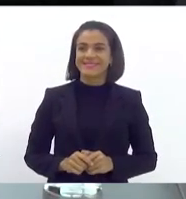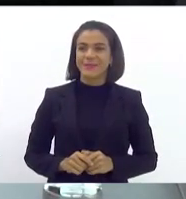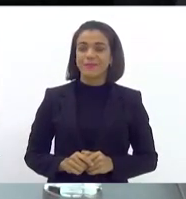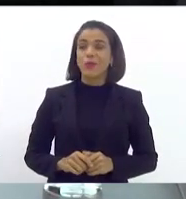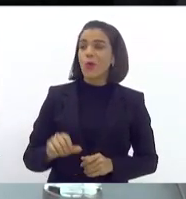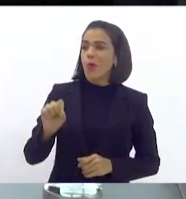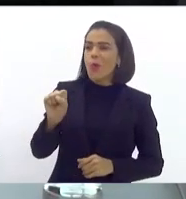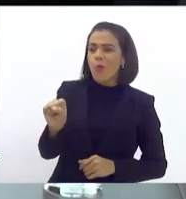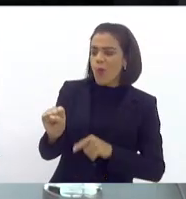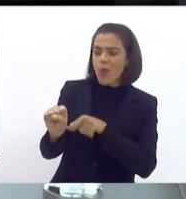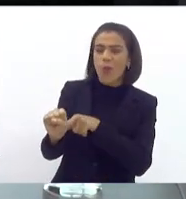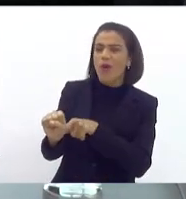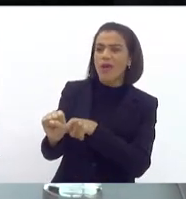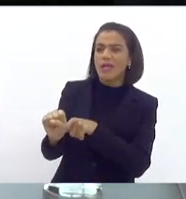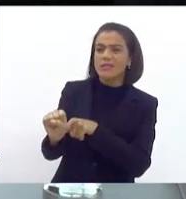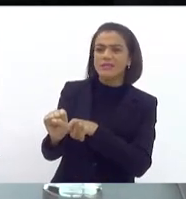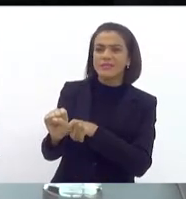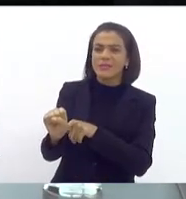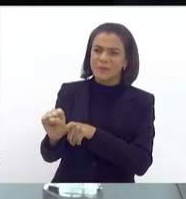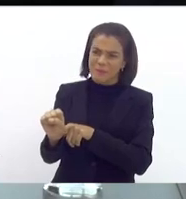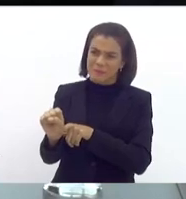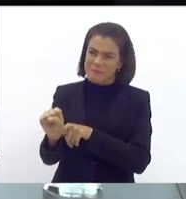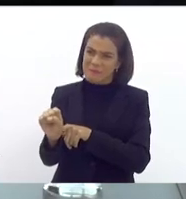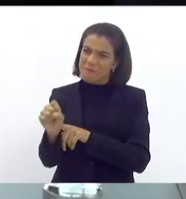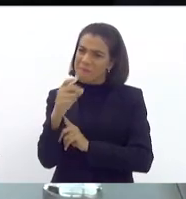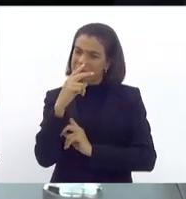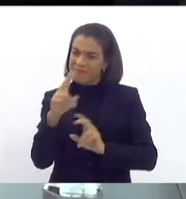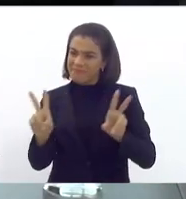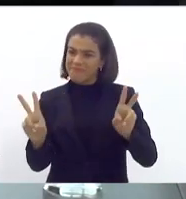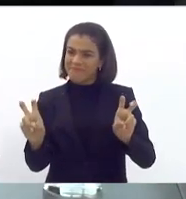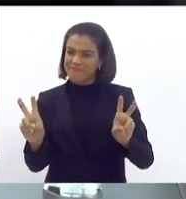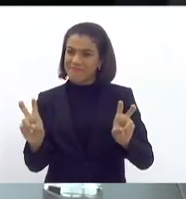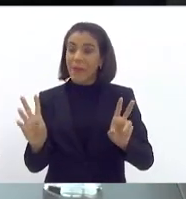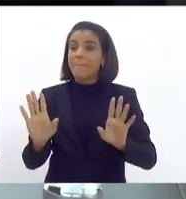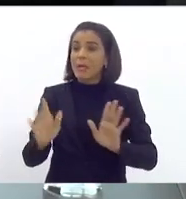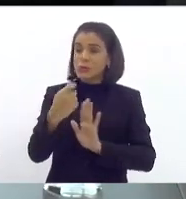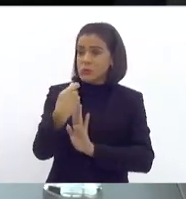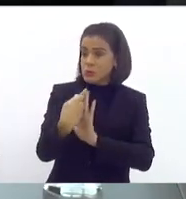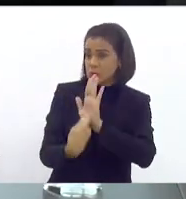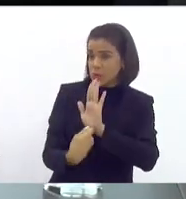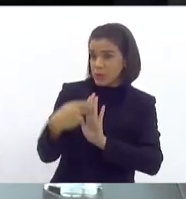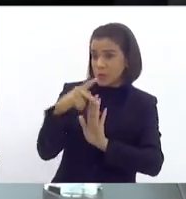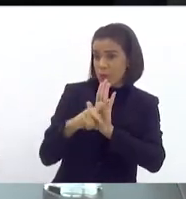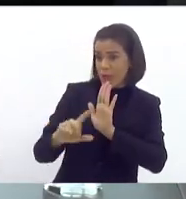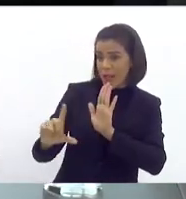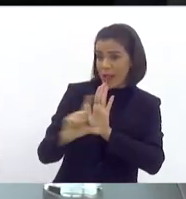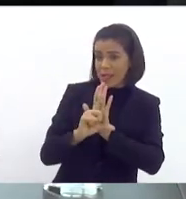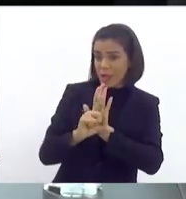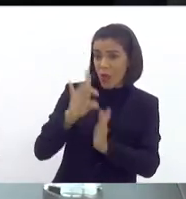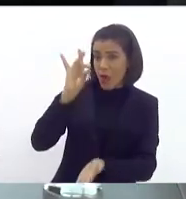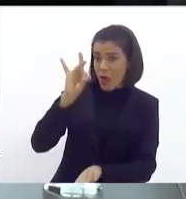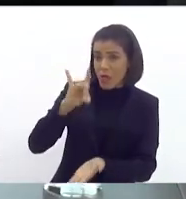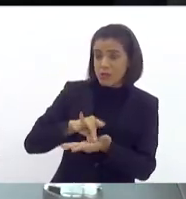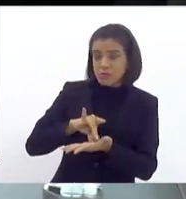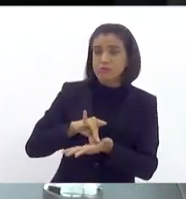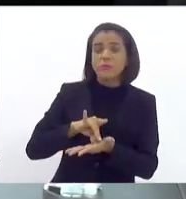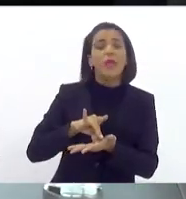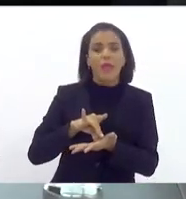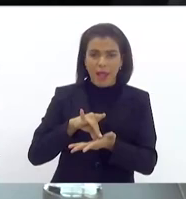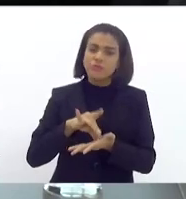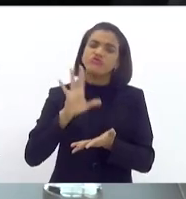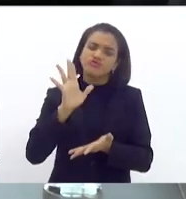era o S que, do sobre, né? Dispões, né? Mas o texto do projeto de lei original, ele